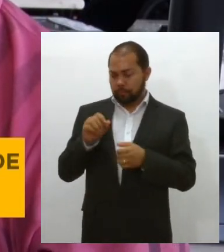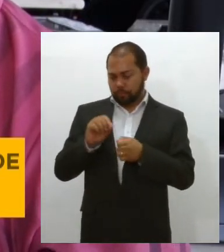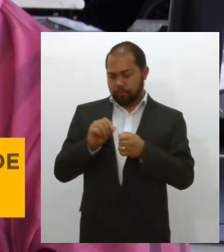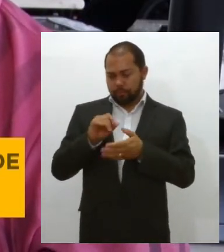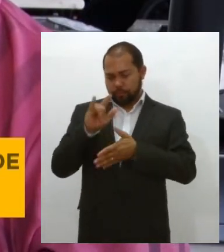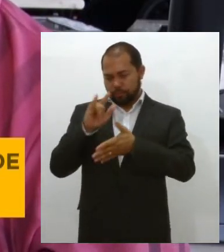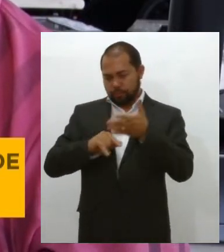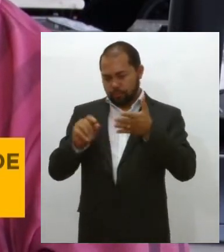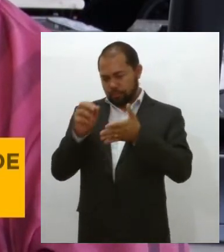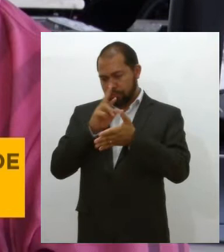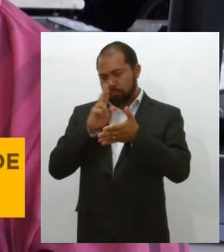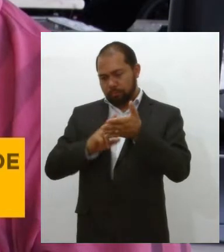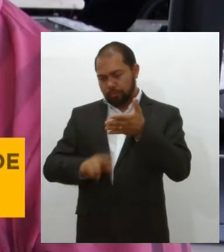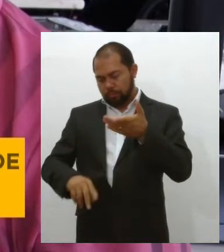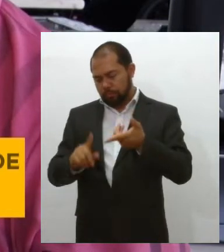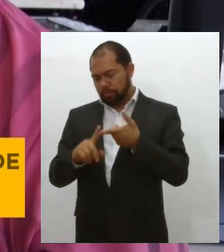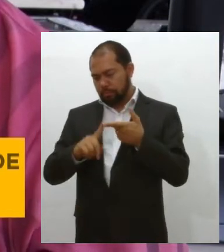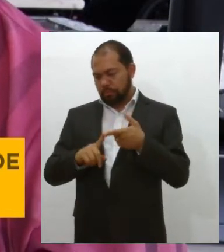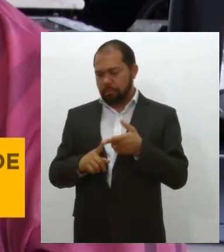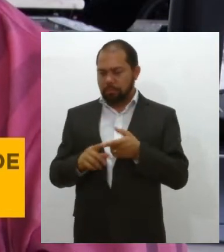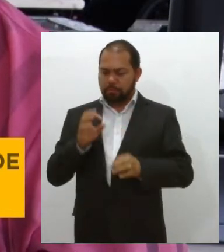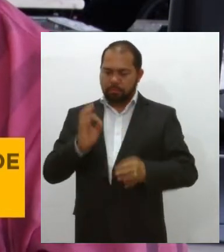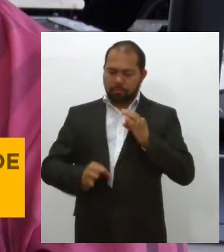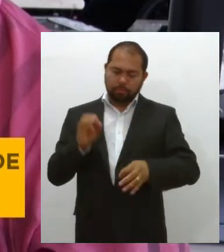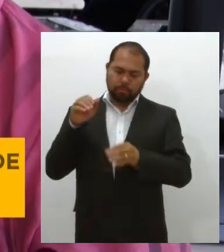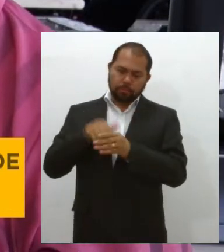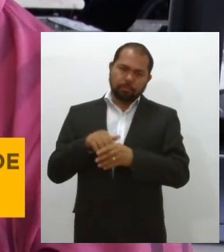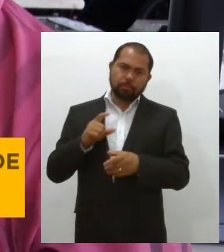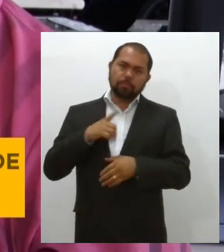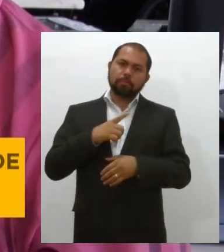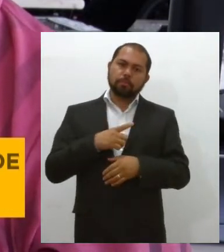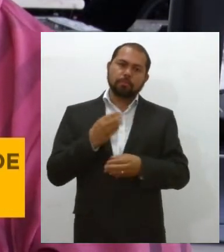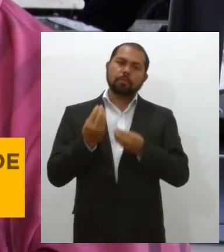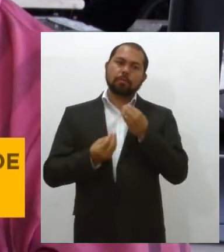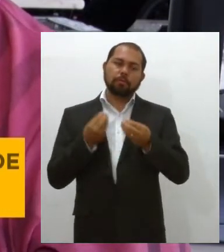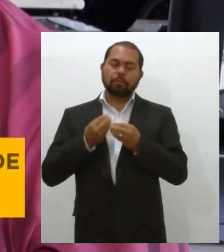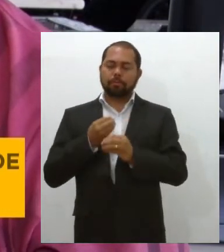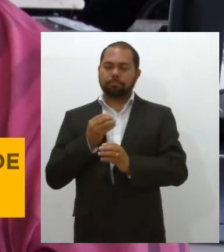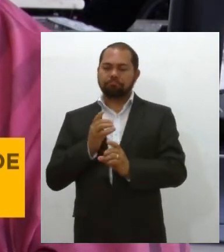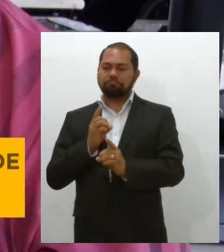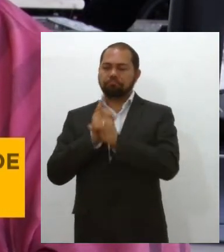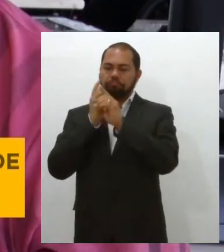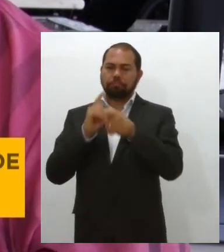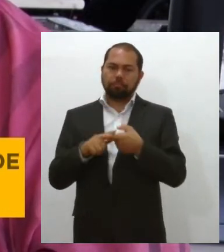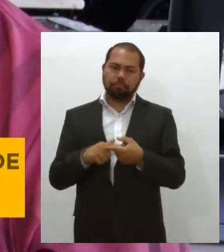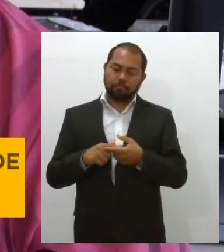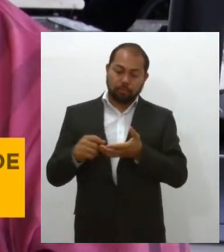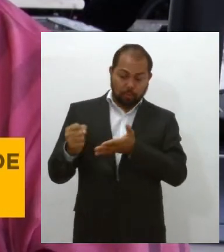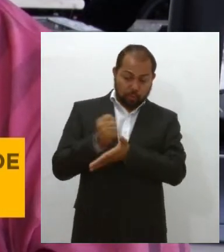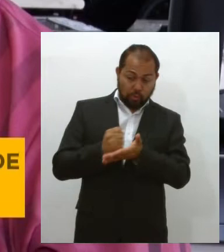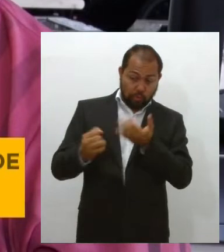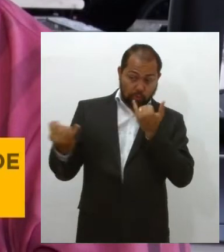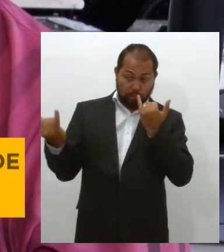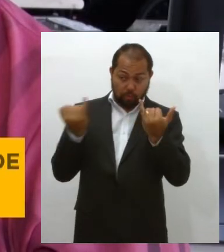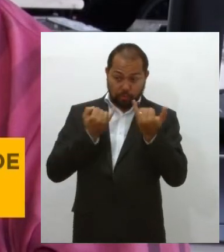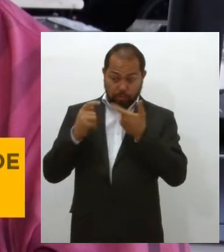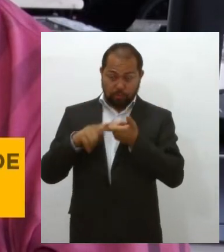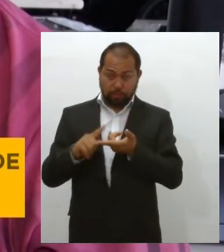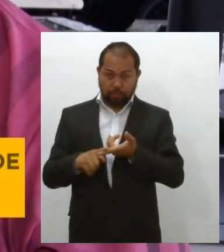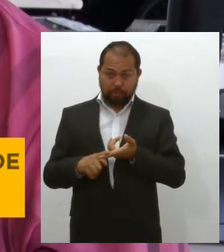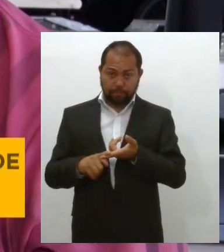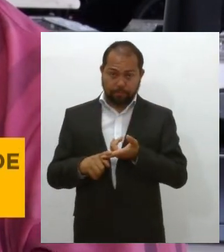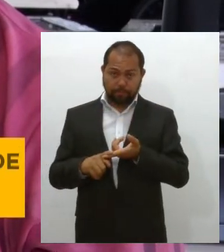né, a Justiça Eleitoral ela tem como, com base nessa informação, é